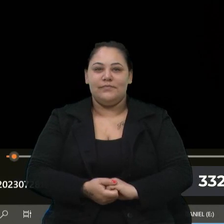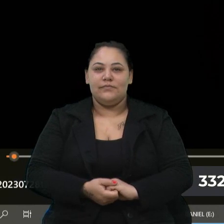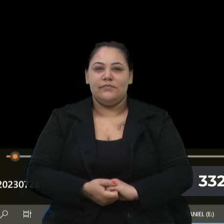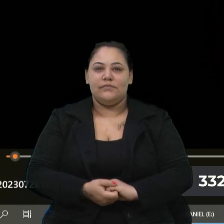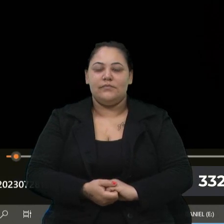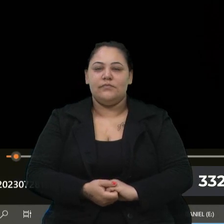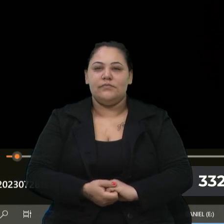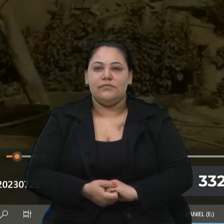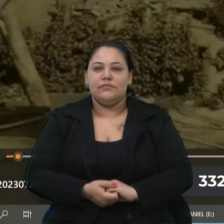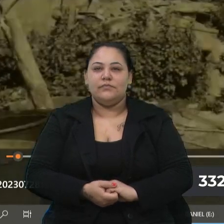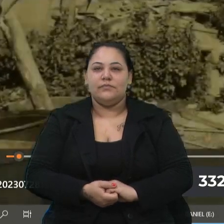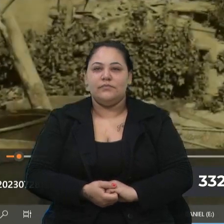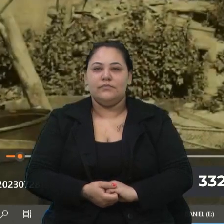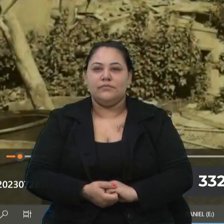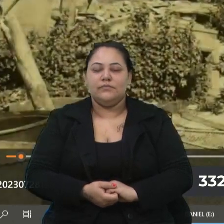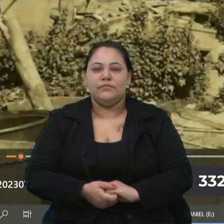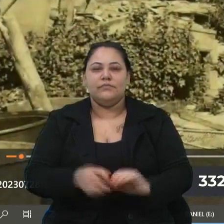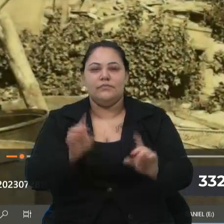Foi.